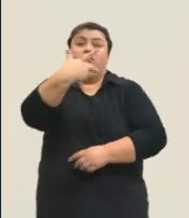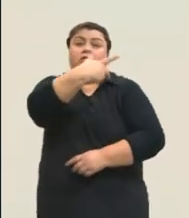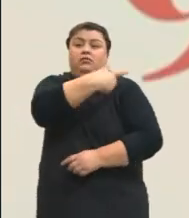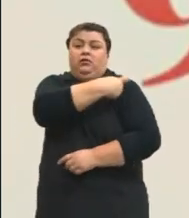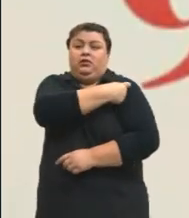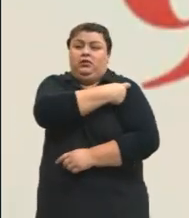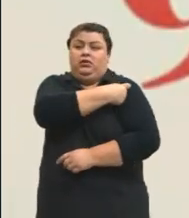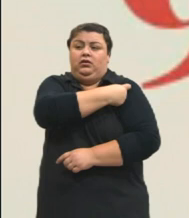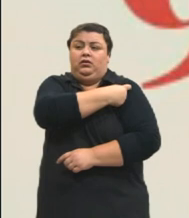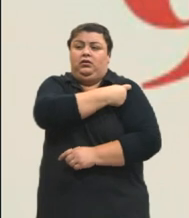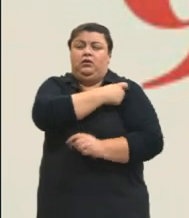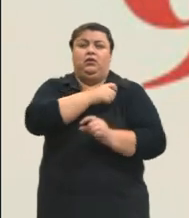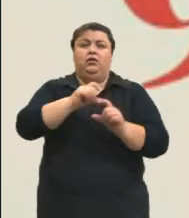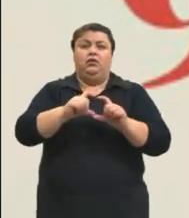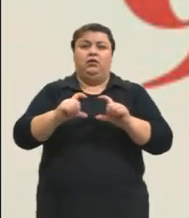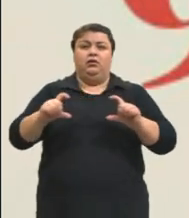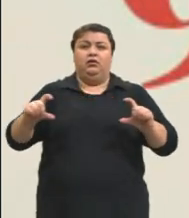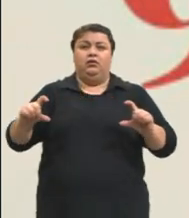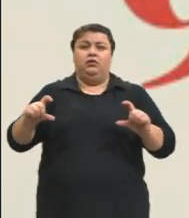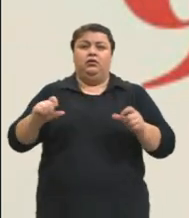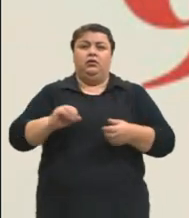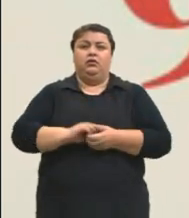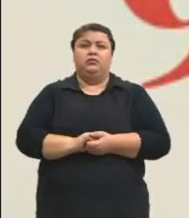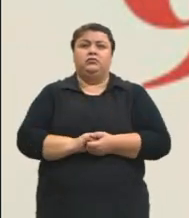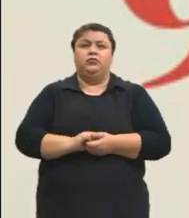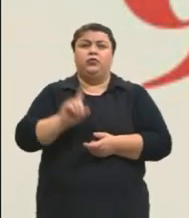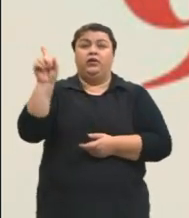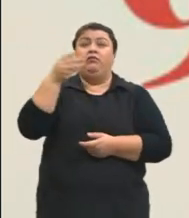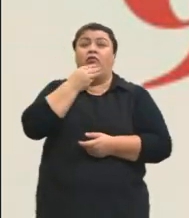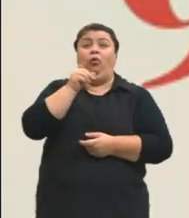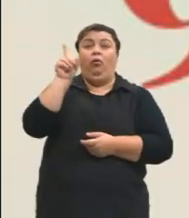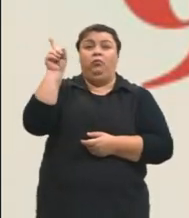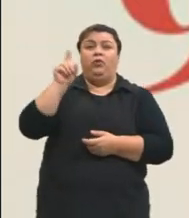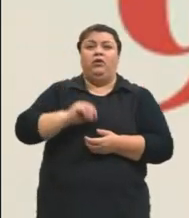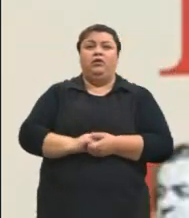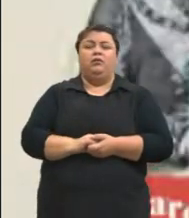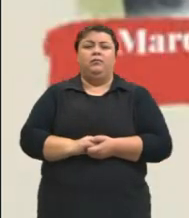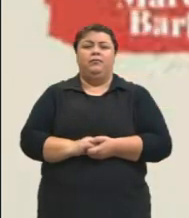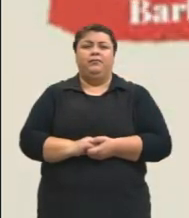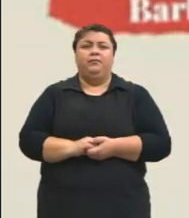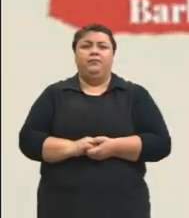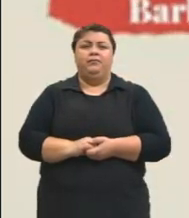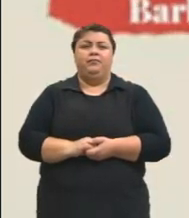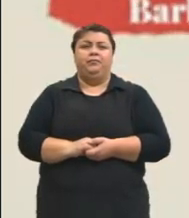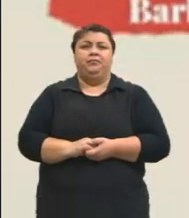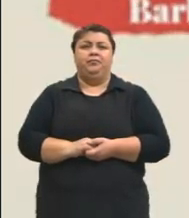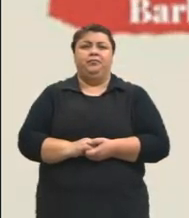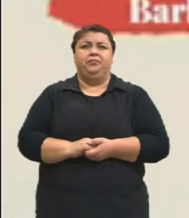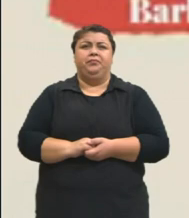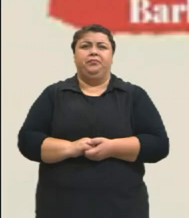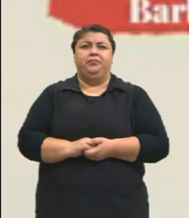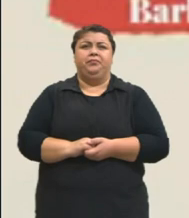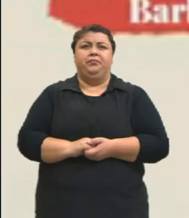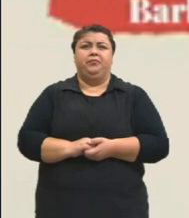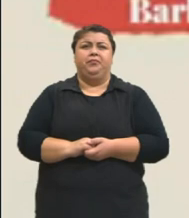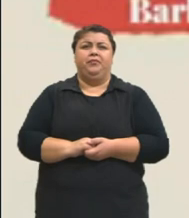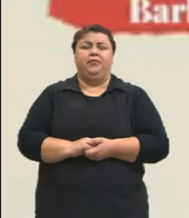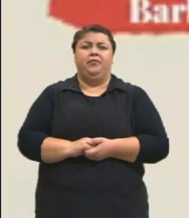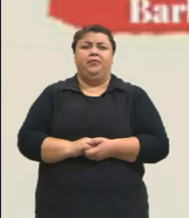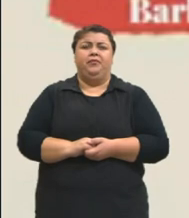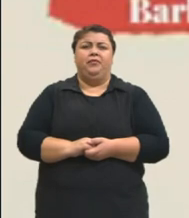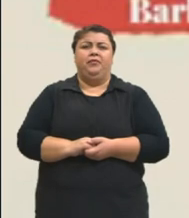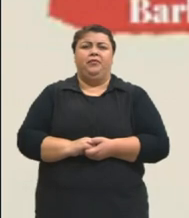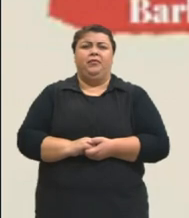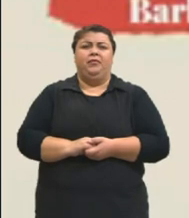em 1796 por Edward Jenner. O Marquês de Barbacena trouxe a vacina, com a técnica criada